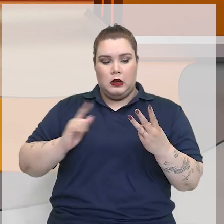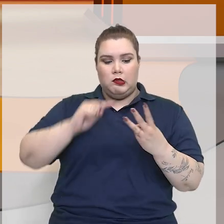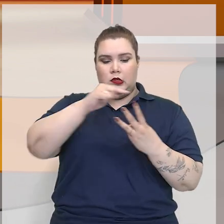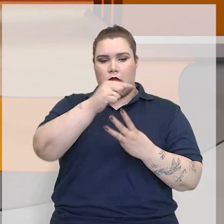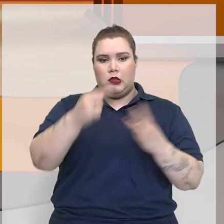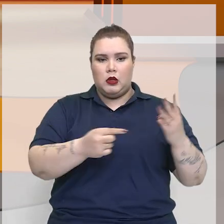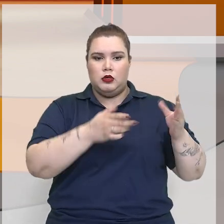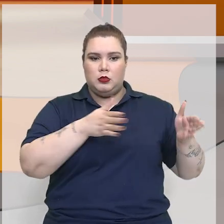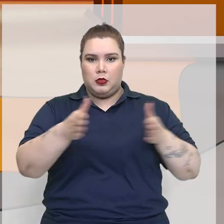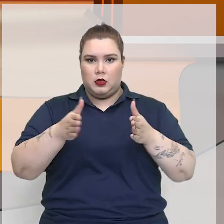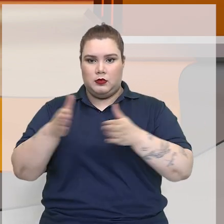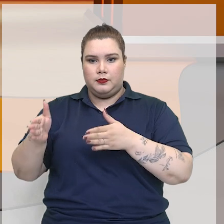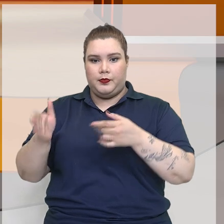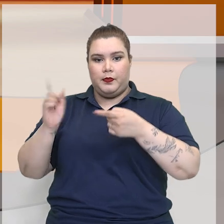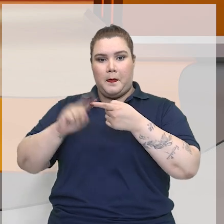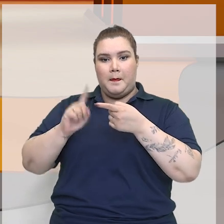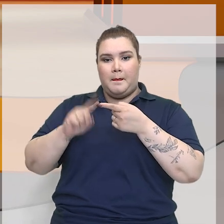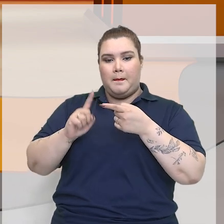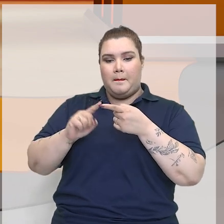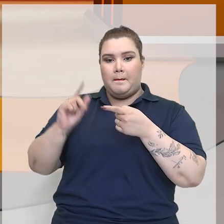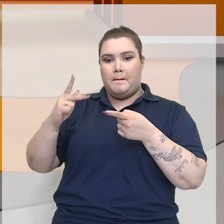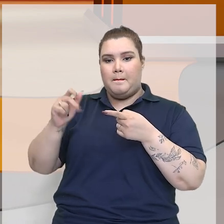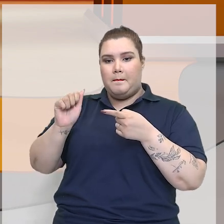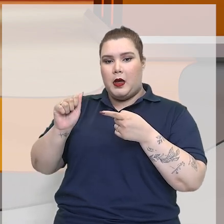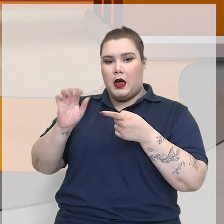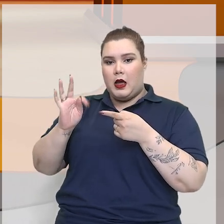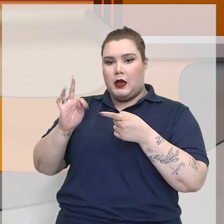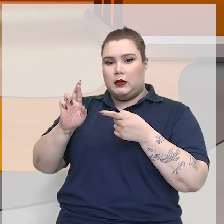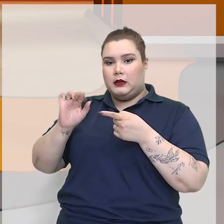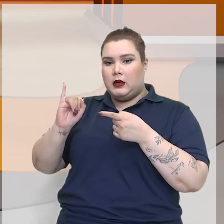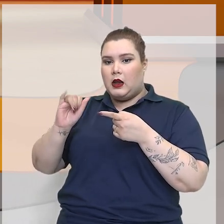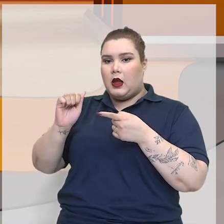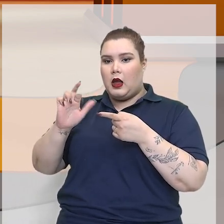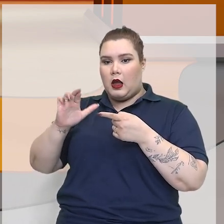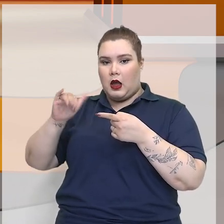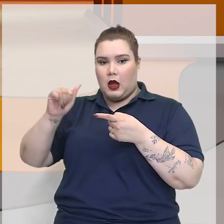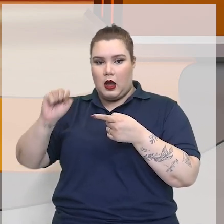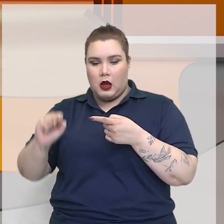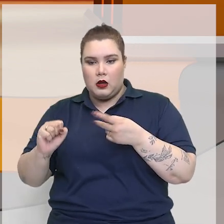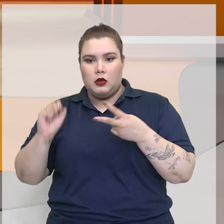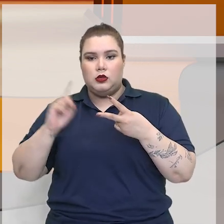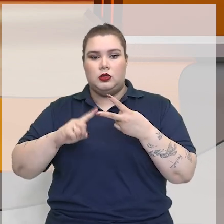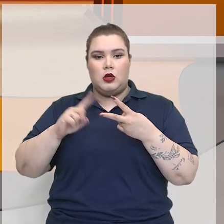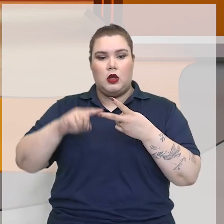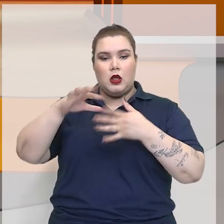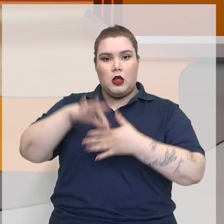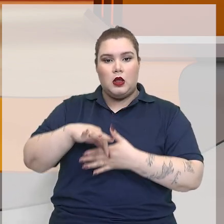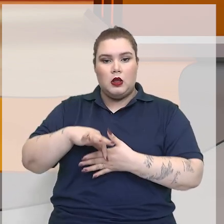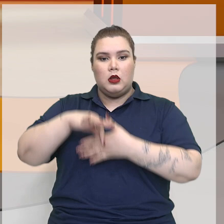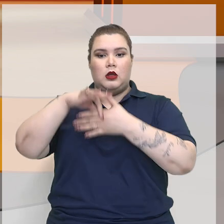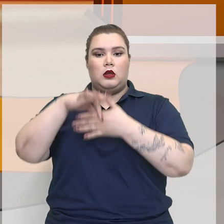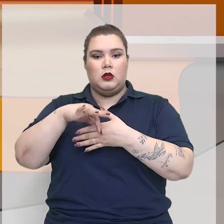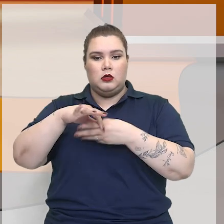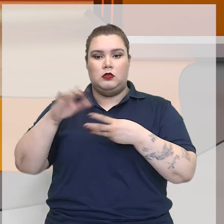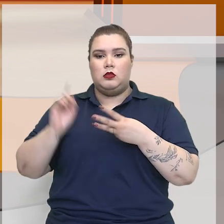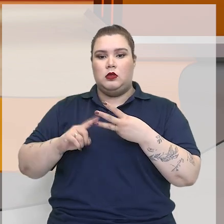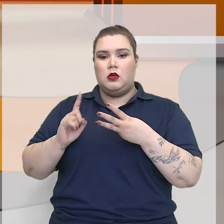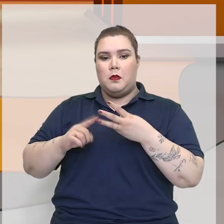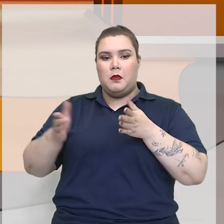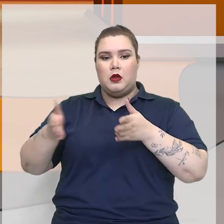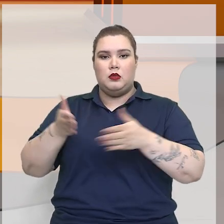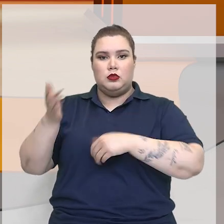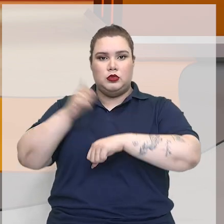patriarcas, a dos líderes, que são os juízes, e a dos tempos que tiveram os seus próprios